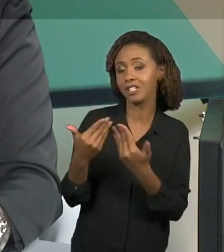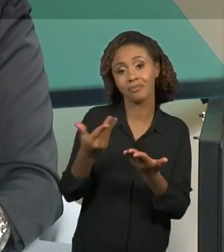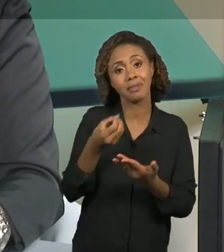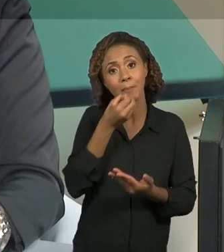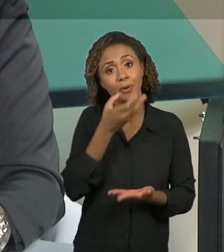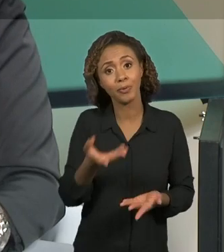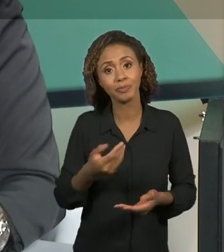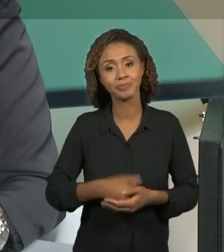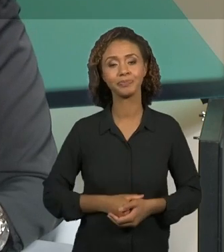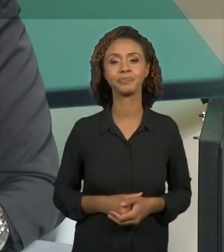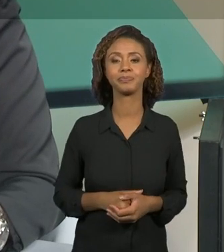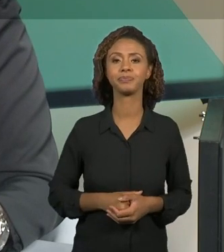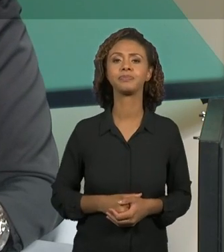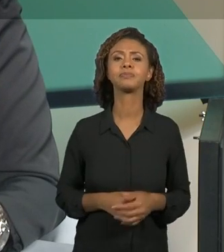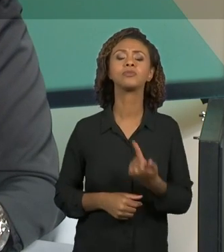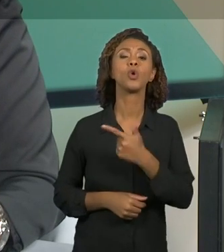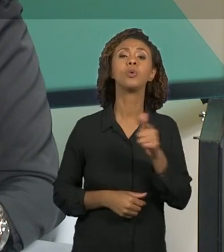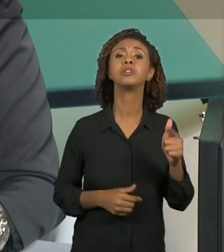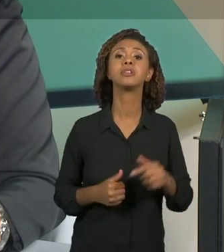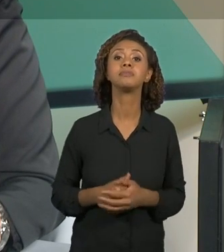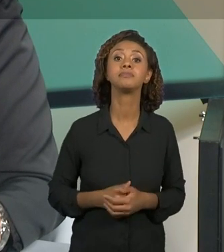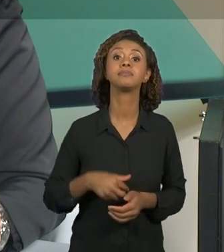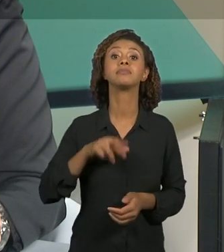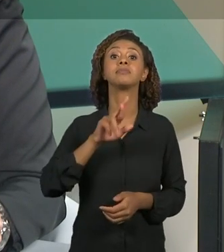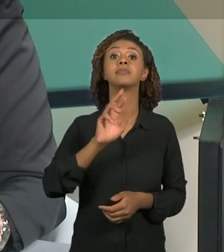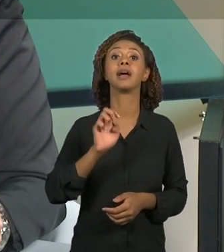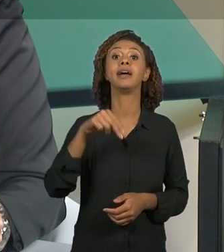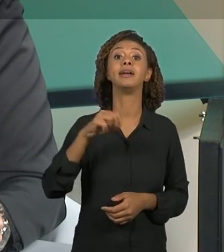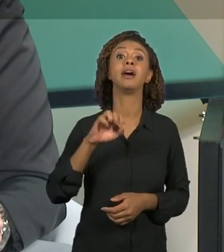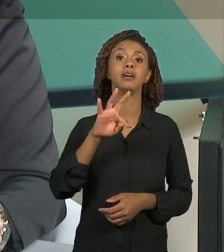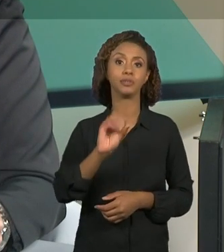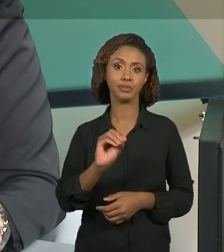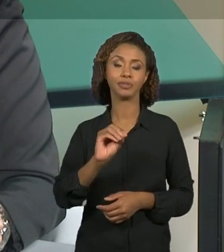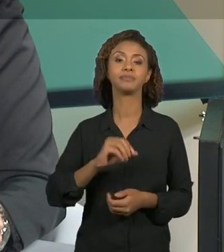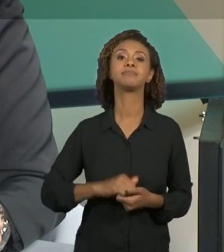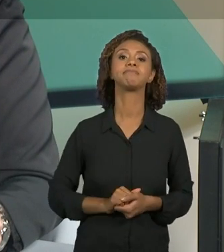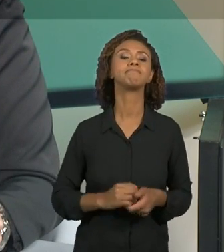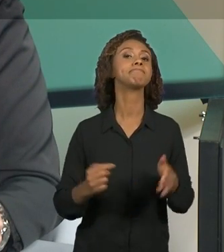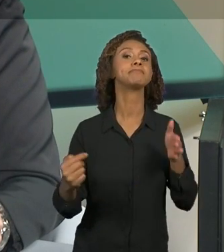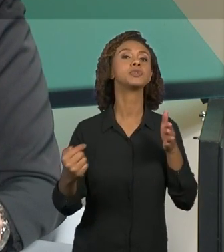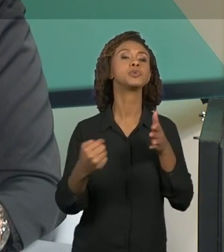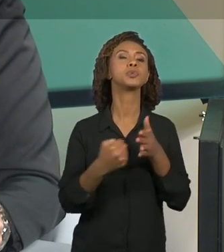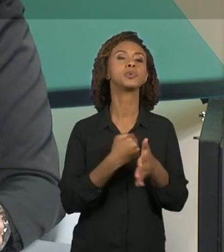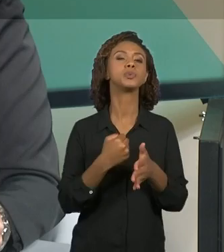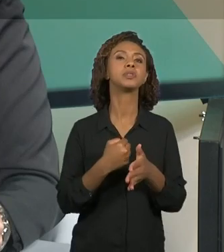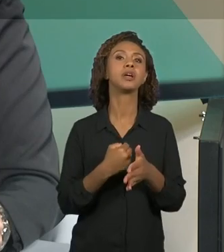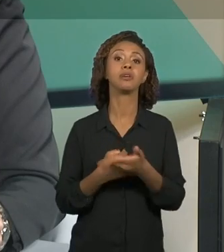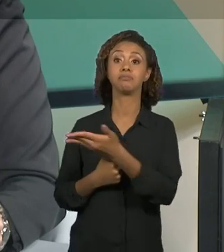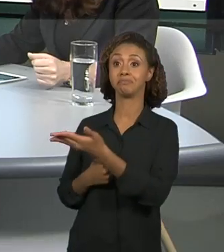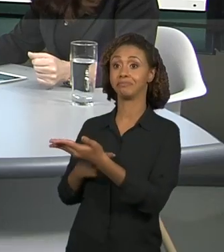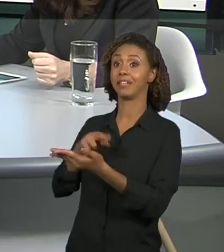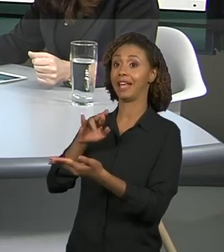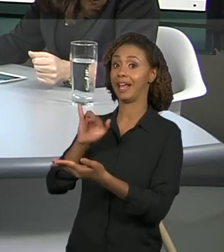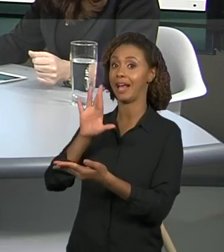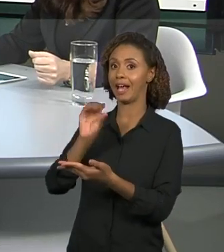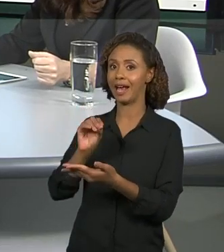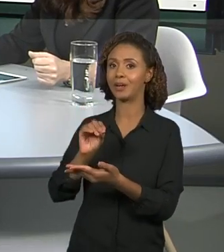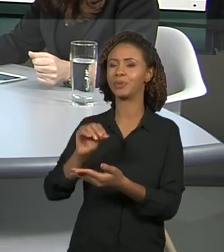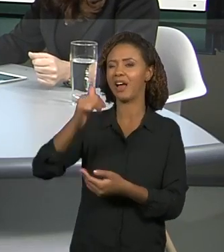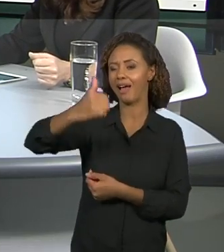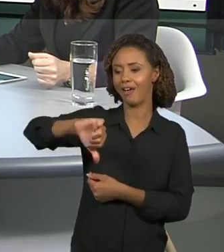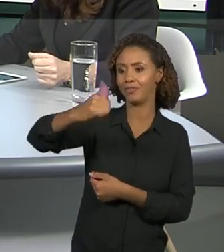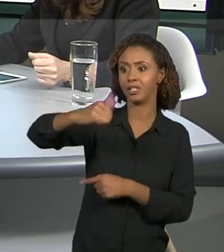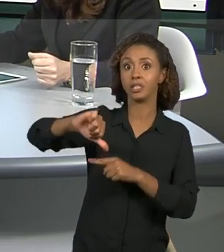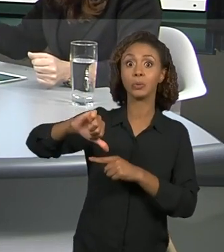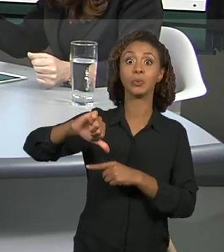tá bom deixa eu ver o que que eu tenho aqui renato souza né renata pergunta e aí eu vou para você ricardo fase de avaliação